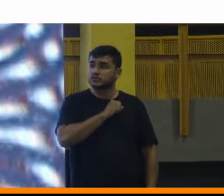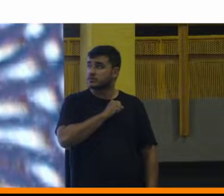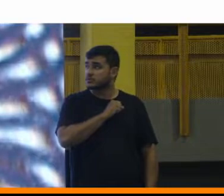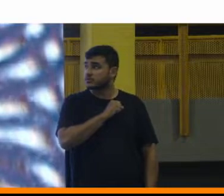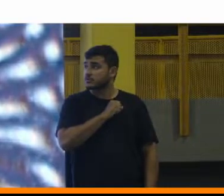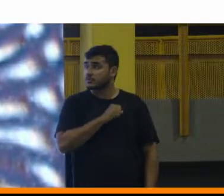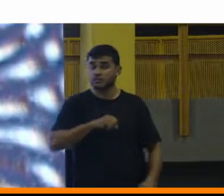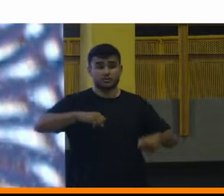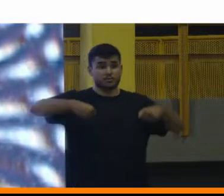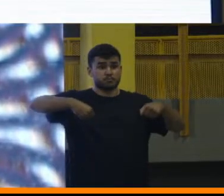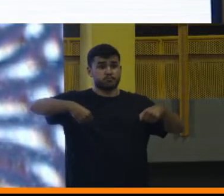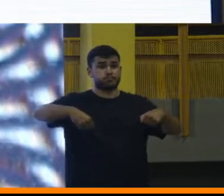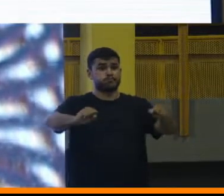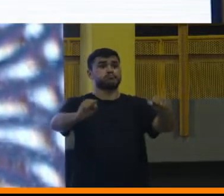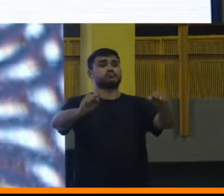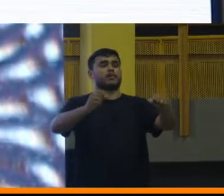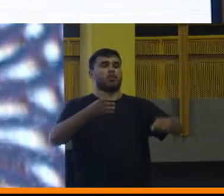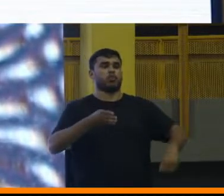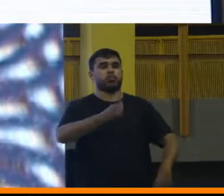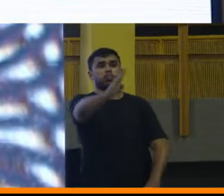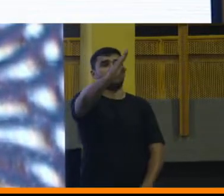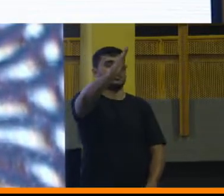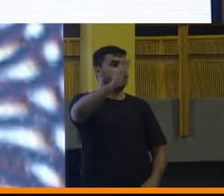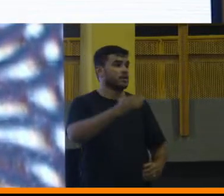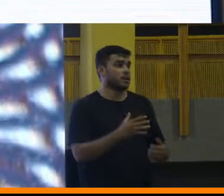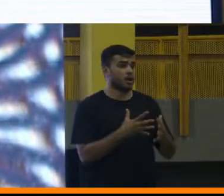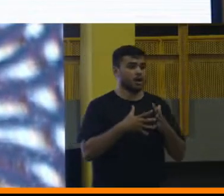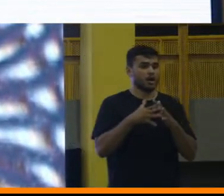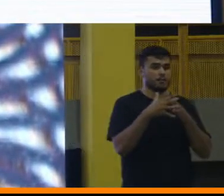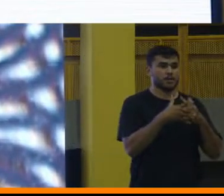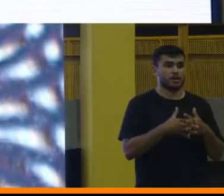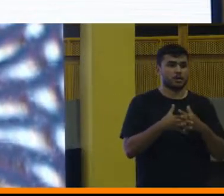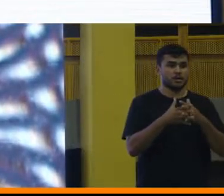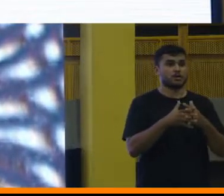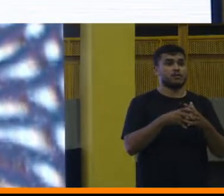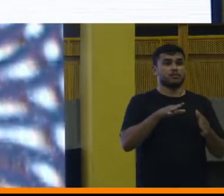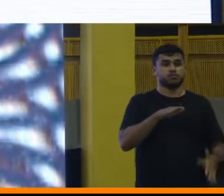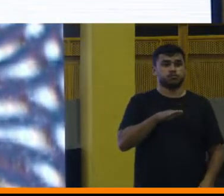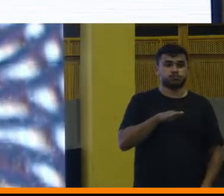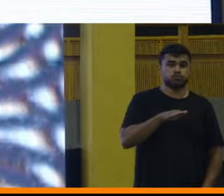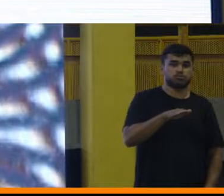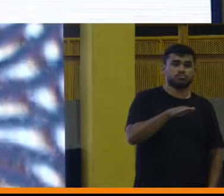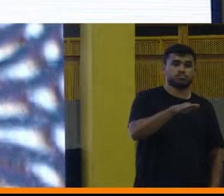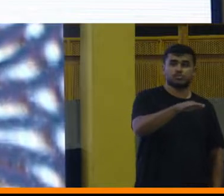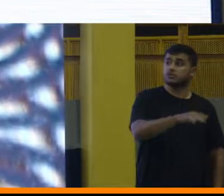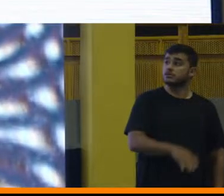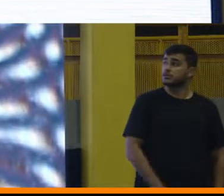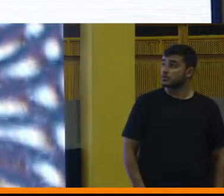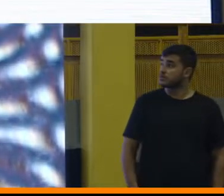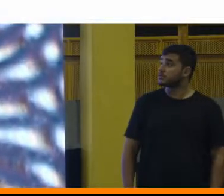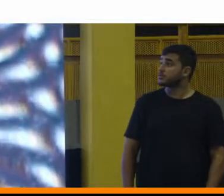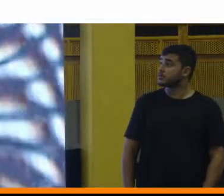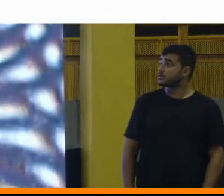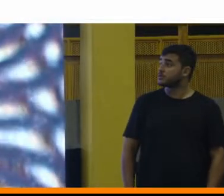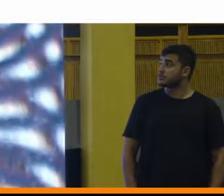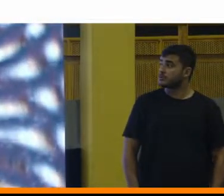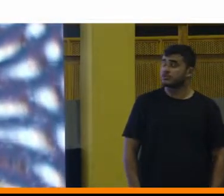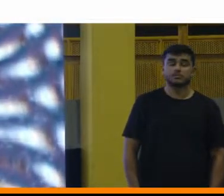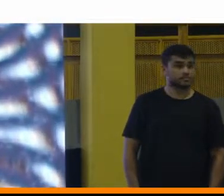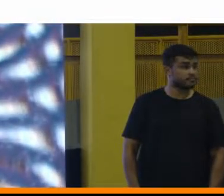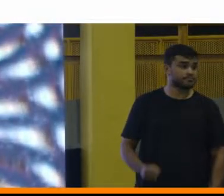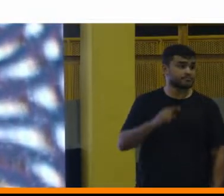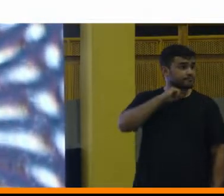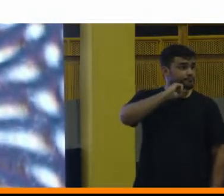um motorzinho velho qualquer na moto, ela ganha velocidade. Pega o motorzinho da moto e bota no caminhão para ver se ele vai. Não sai do